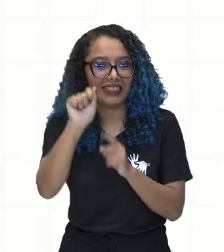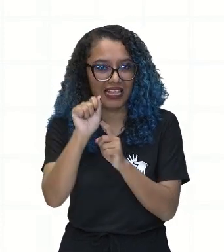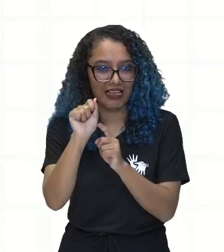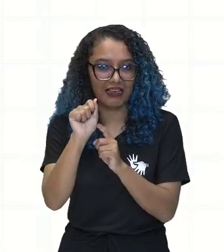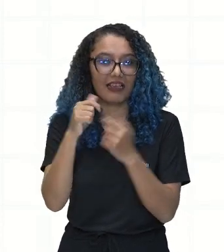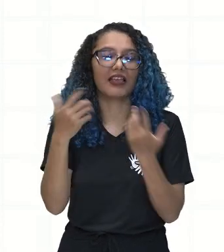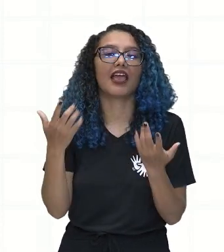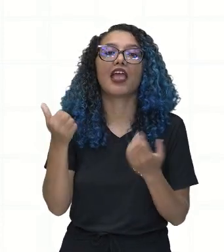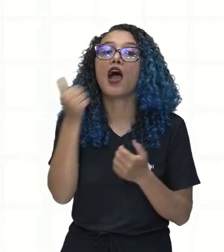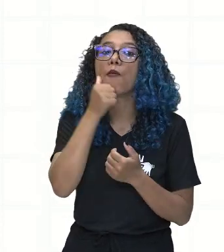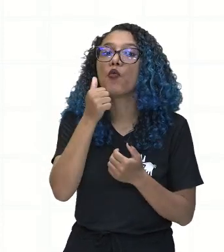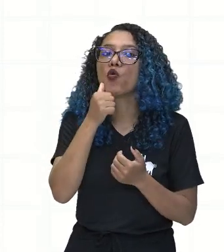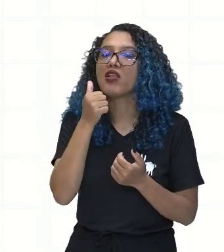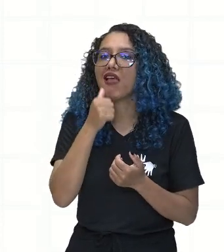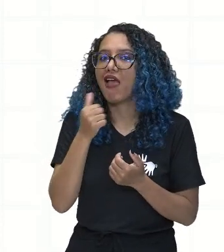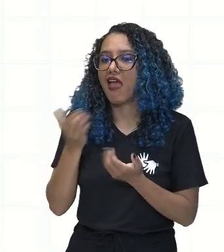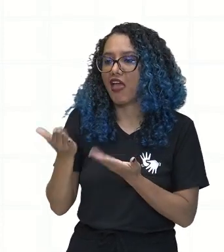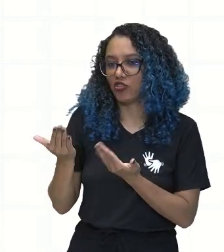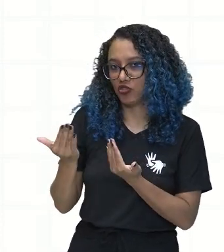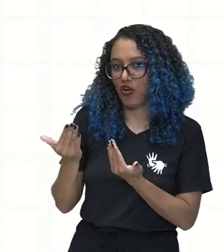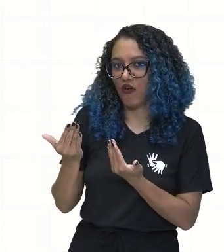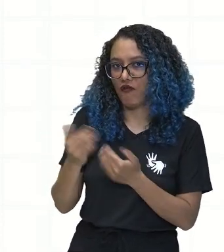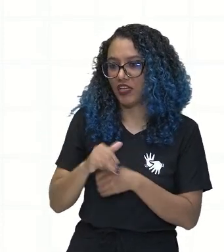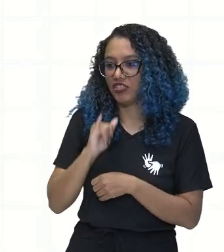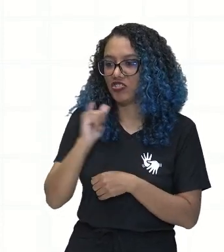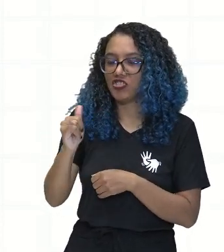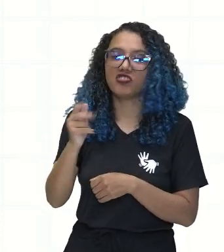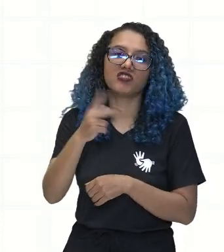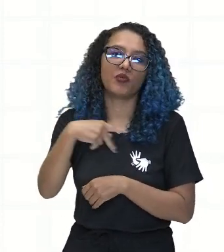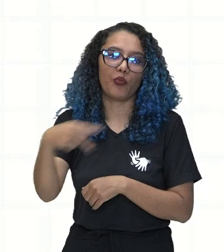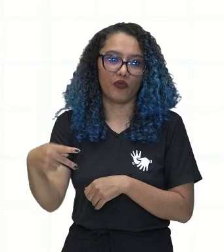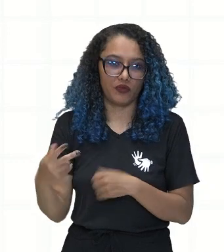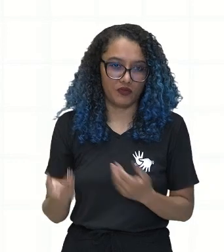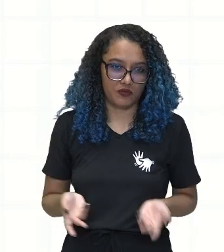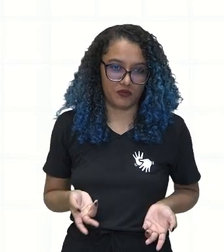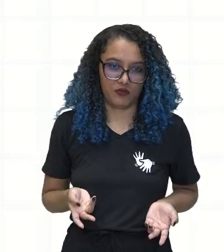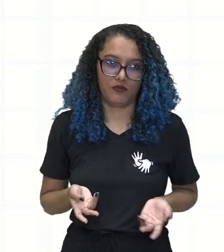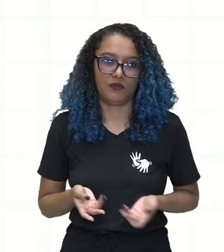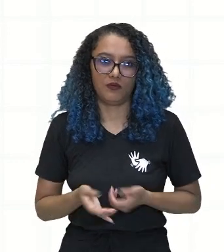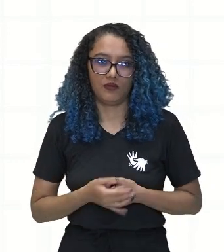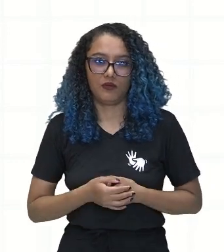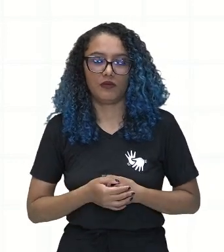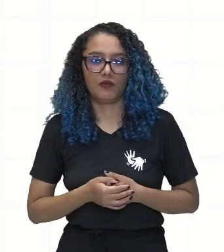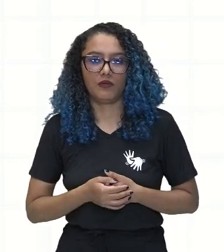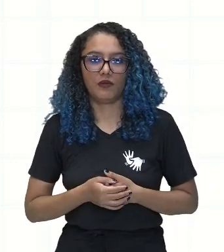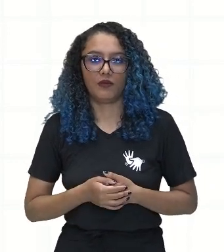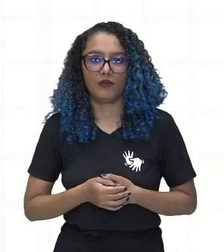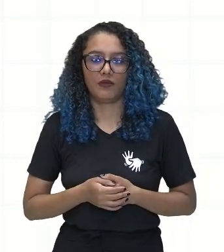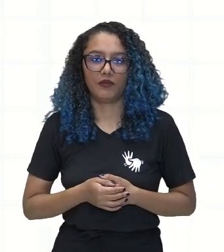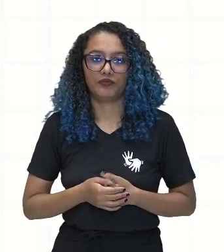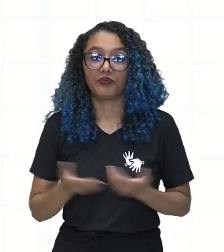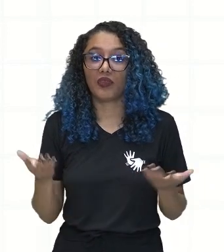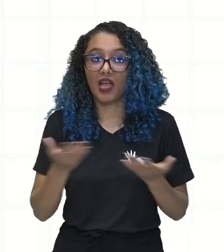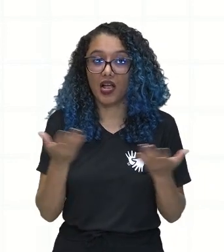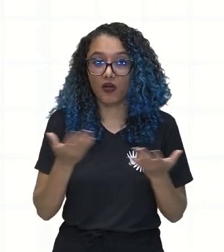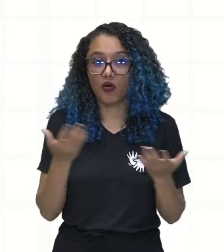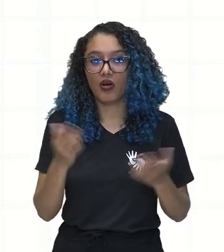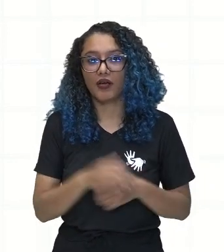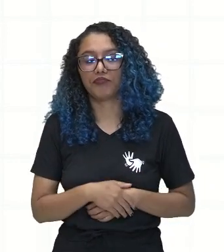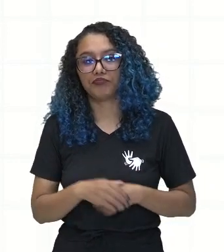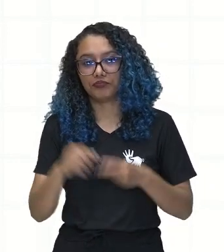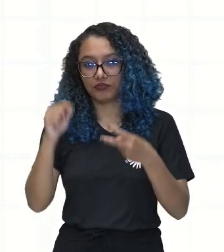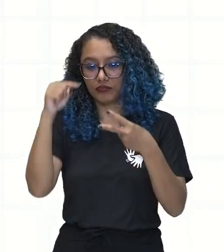professor. Ok? Facinho isso, né? Vamos falar aqui sobre anexo. Anexo incluso. Olha